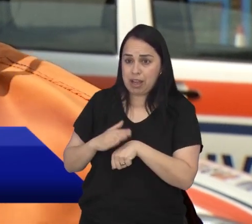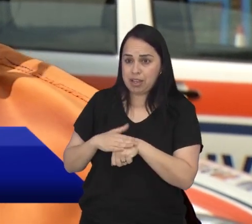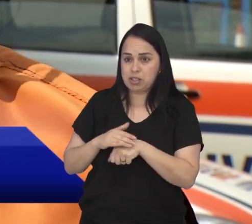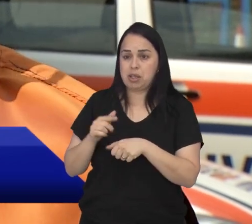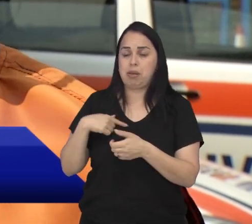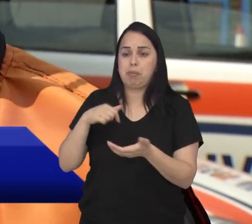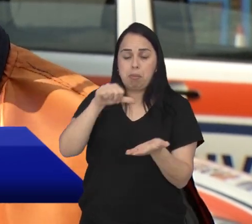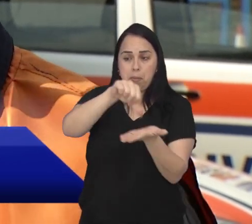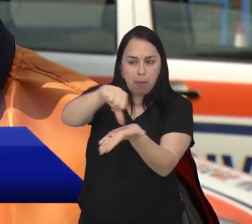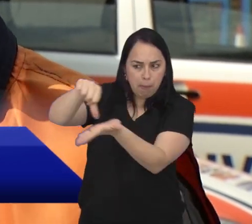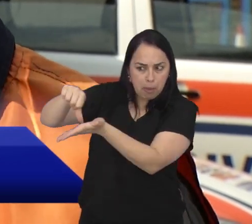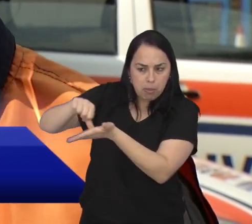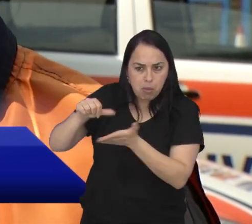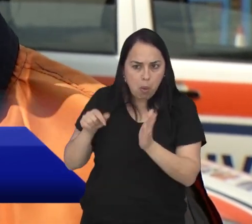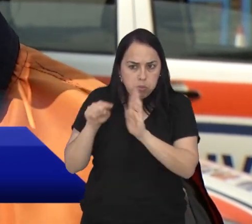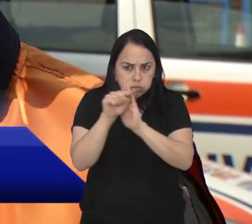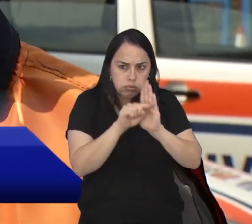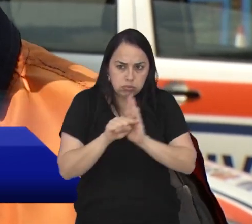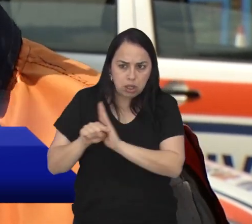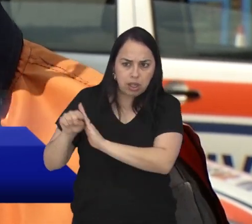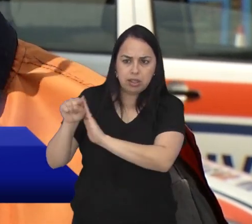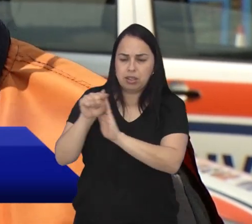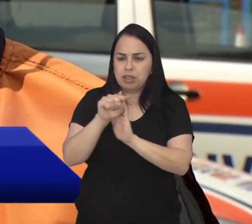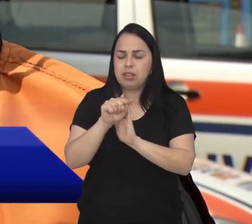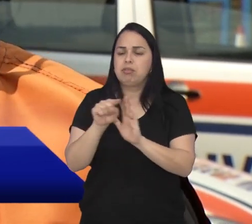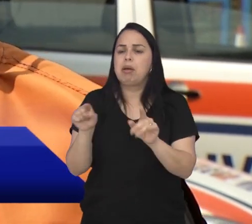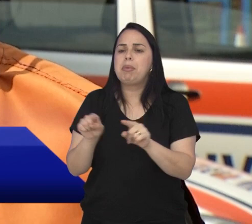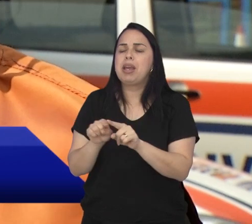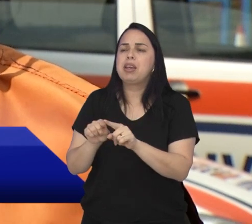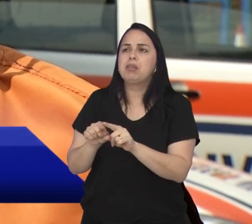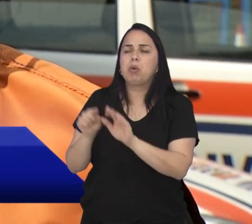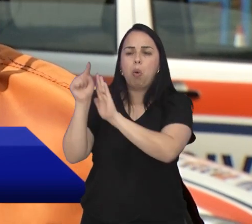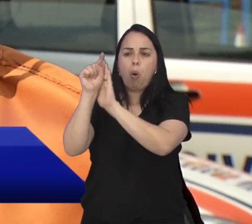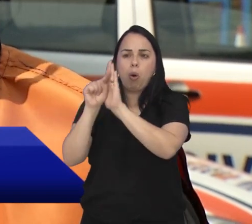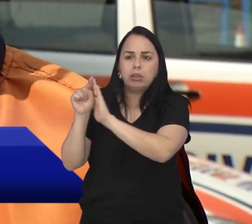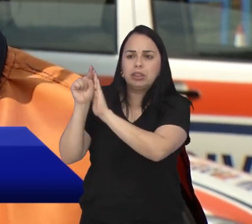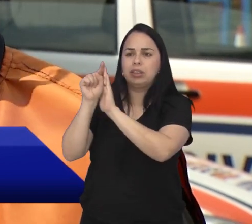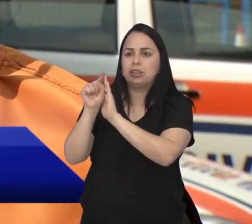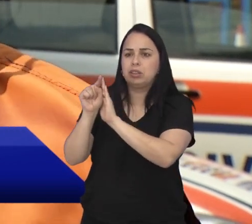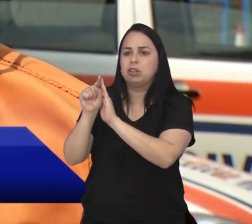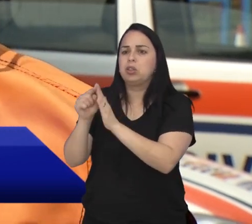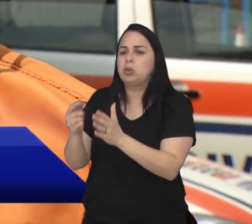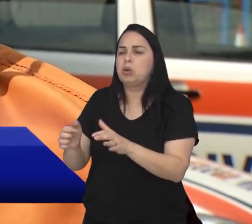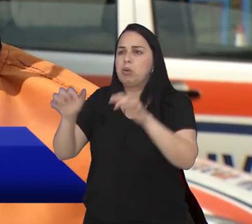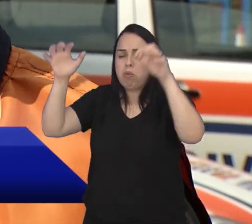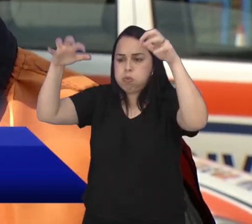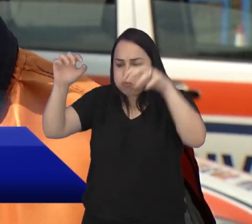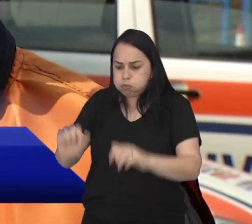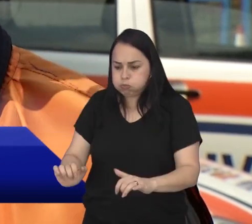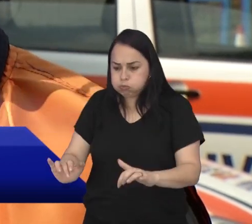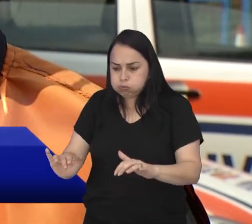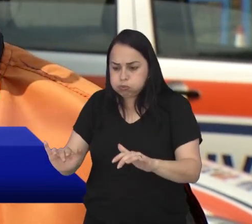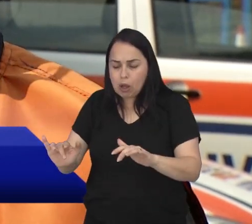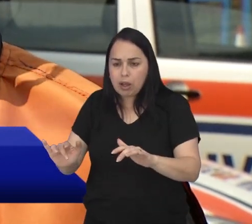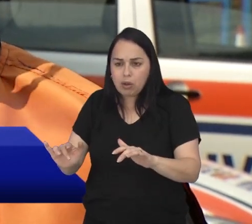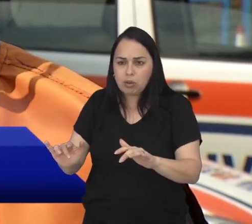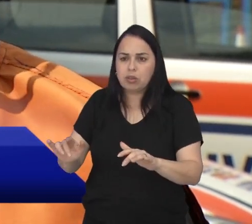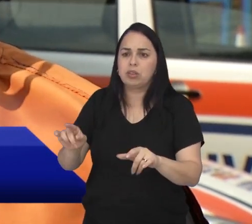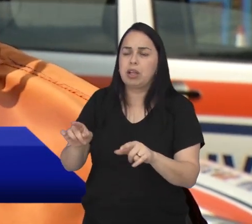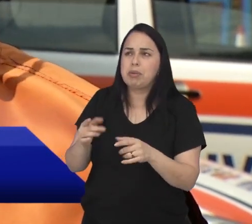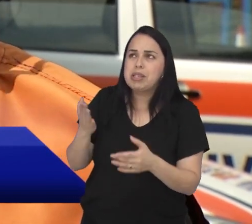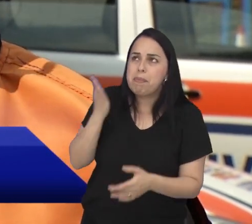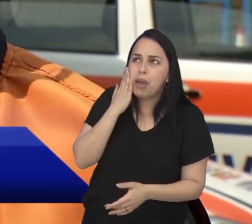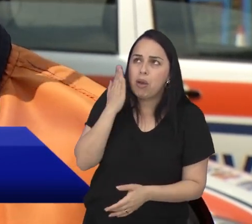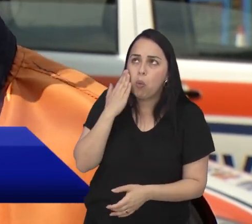do mapeamento, todo o controle pluviométrico, ou seja, nós temos pluviômetros distribuídos pela cidade, onde nós fazemos a captação